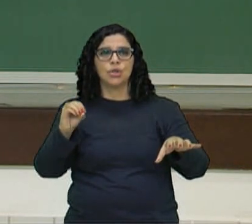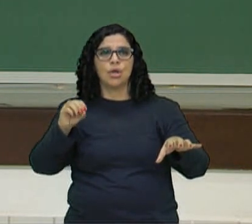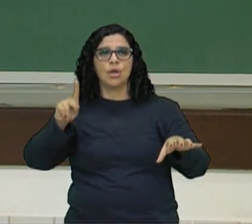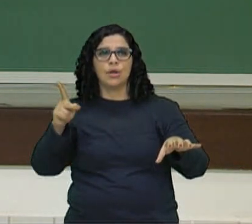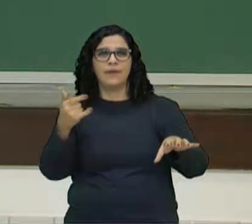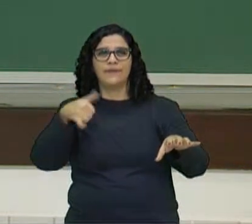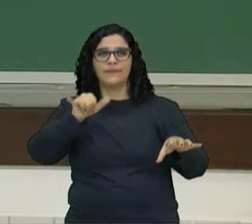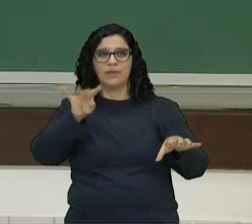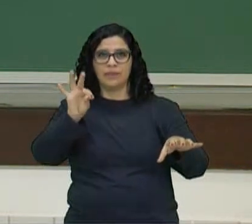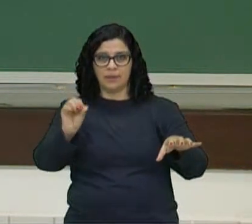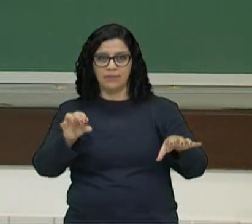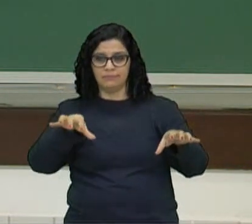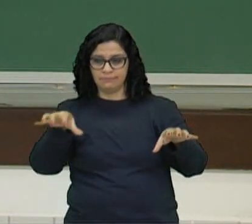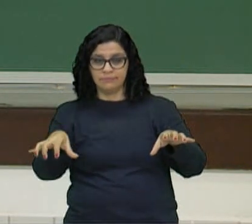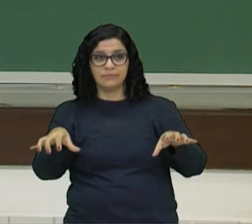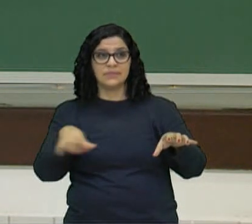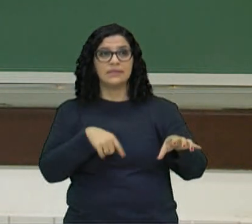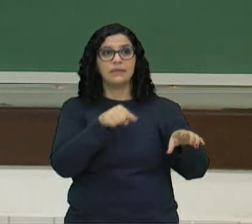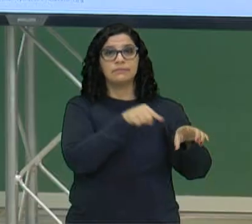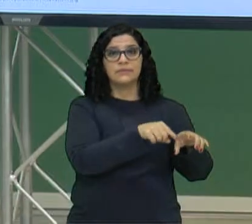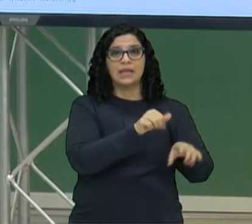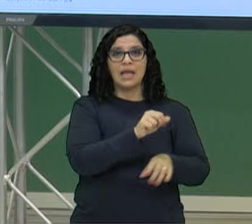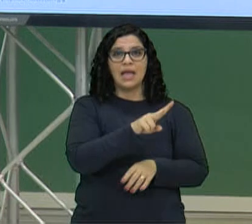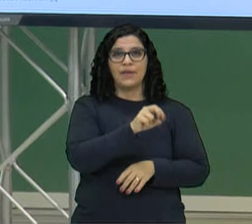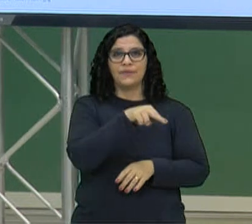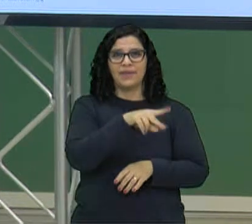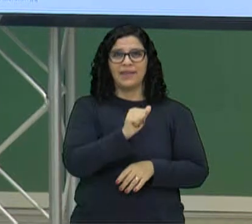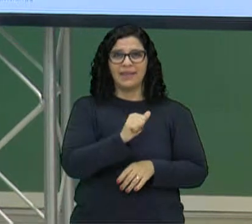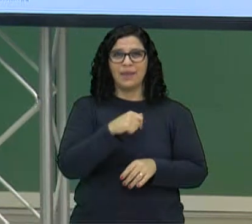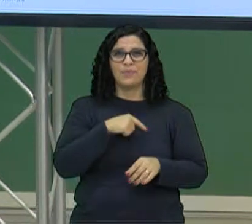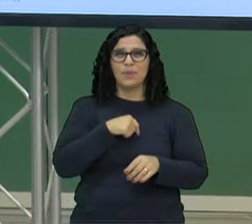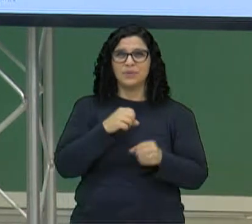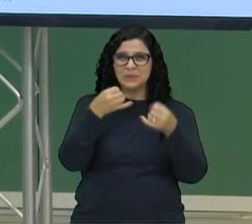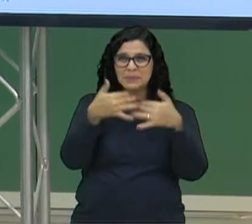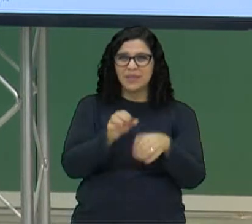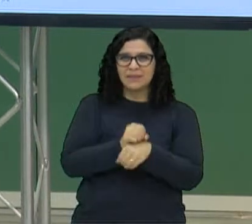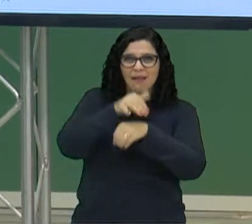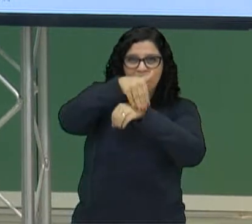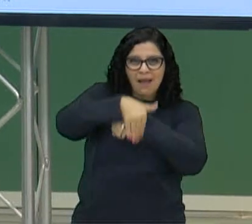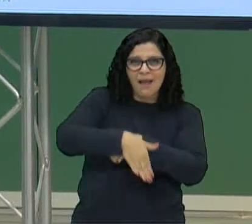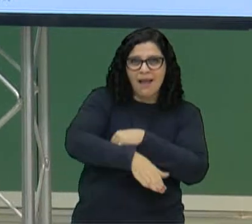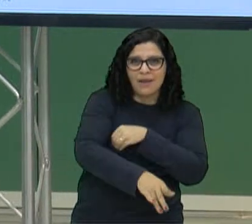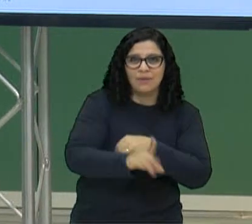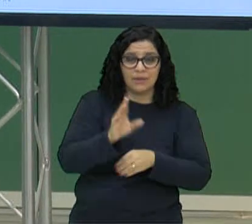aqui. Avencas, aquelas do salto do avencal que eu falei.